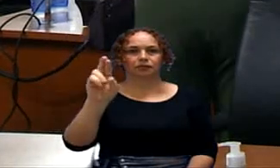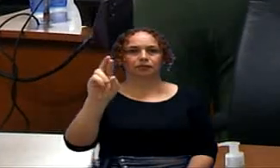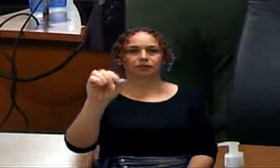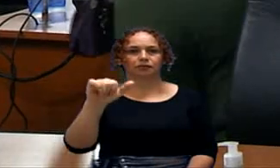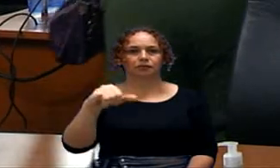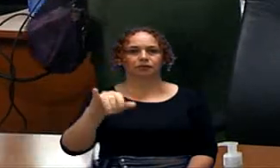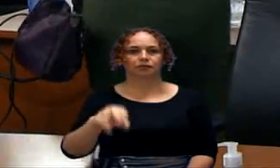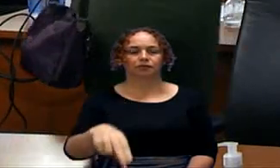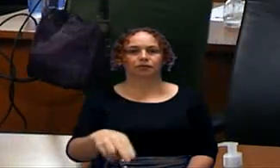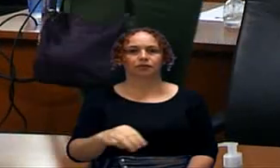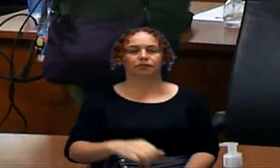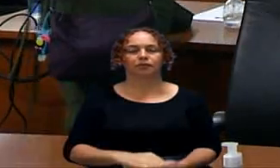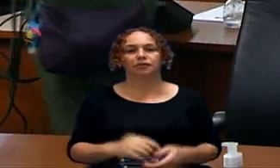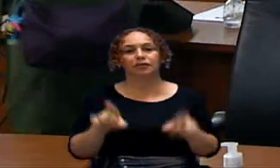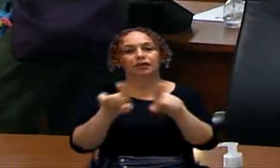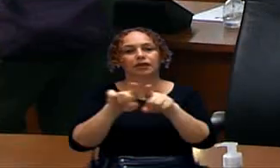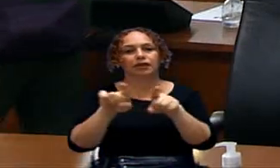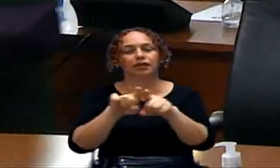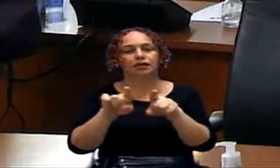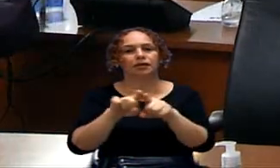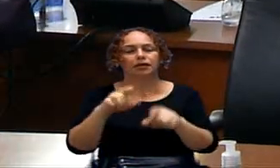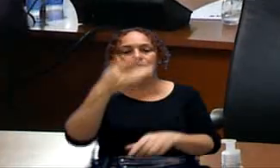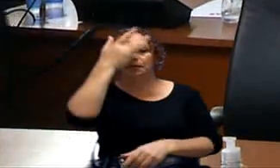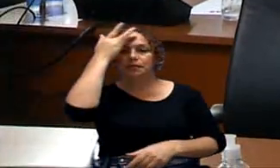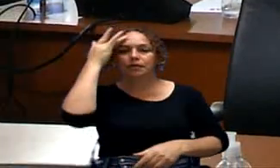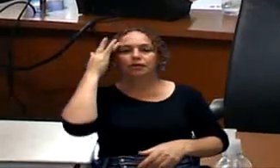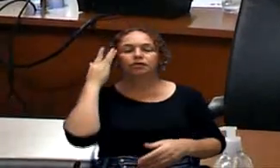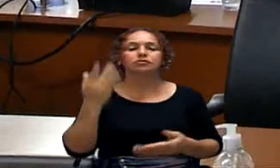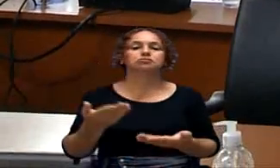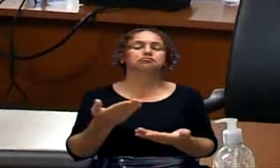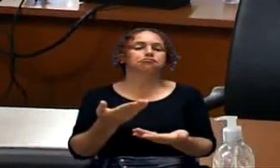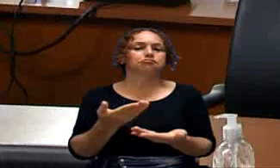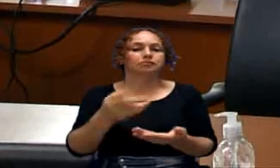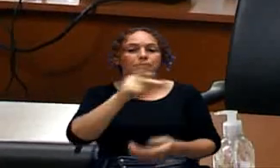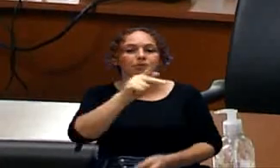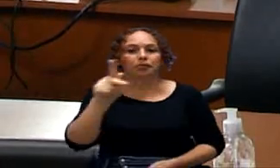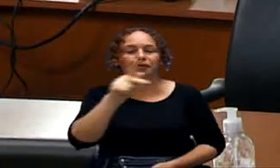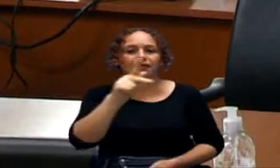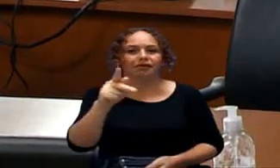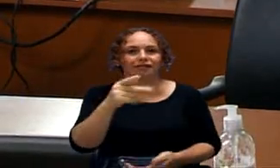Educadora ambiental, Maria Eduarda Fragoso de Oliveira.